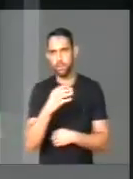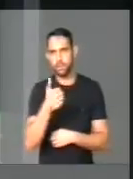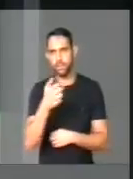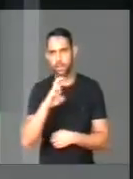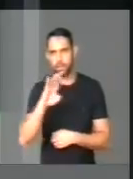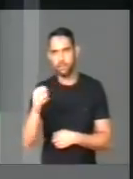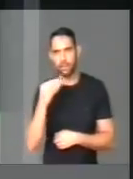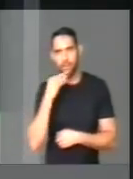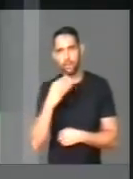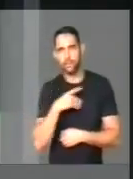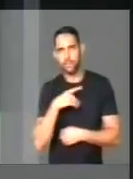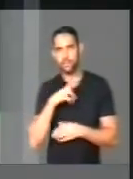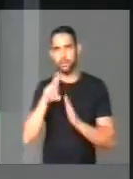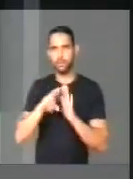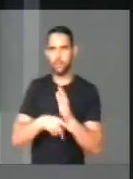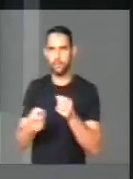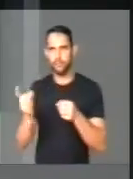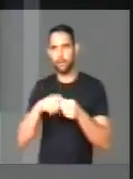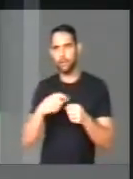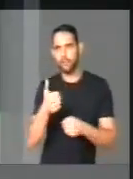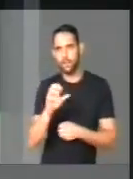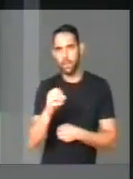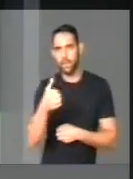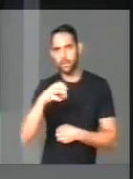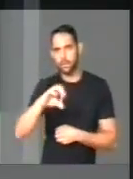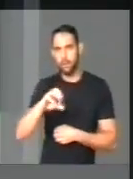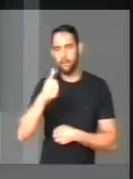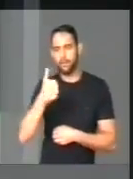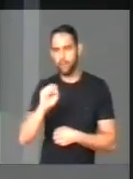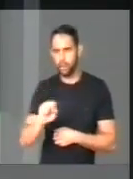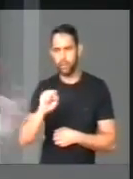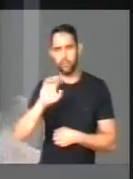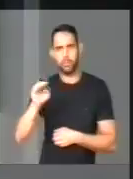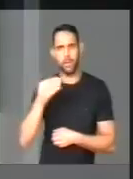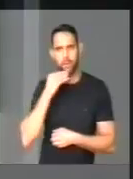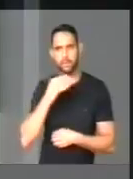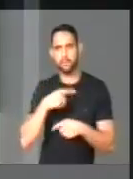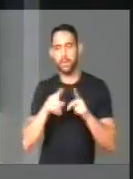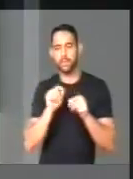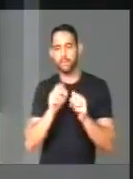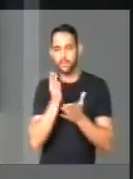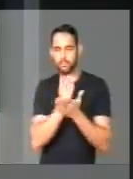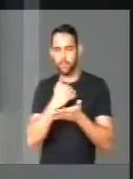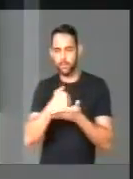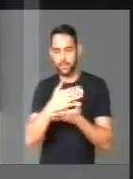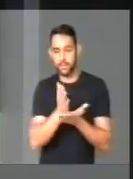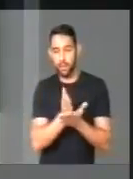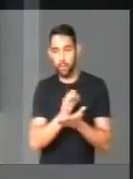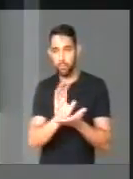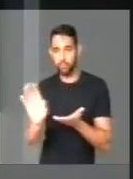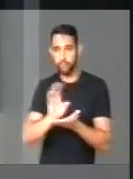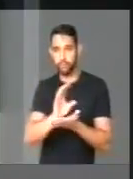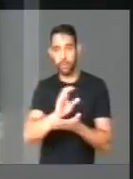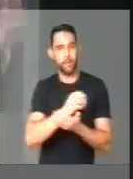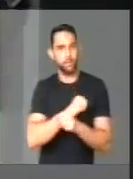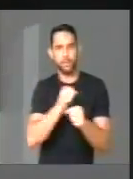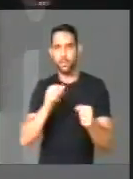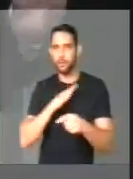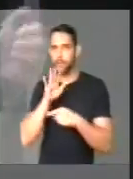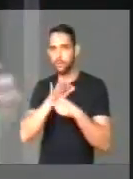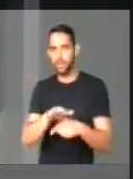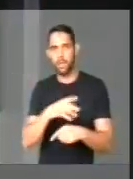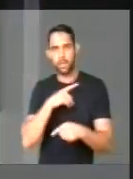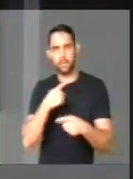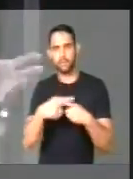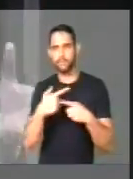vem contingenciamento, volta para 10, 8, 9, mas mesmo a gente fazendo a distribuição, não é possível socorrer nem a Paraíba,